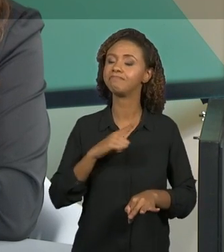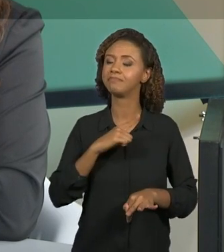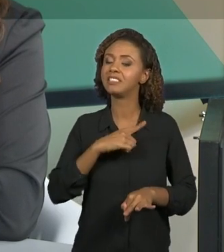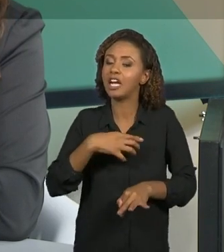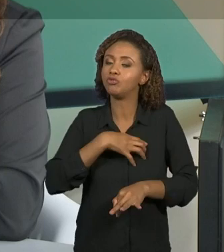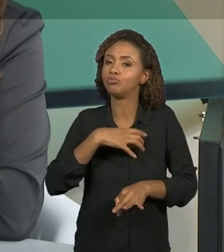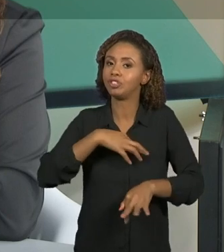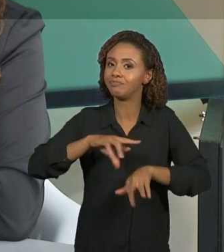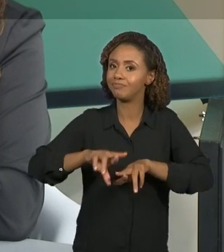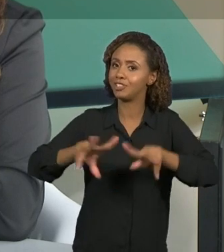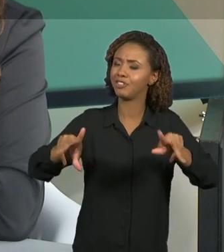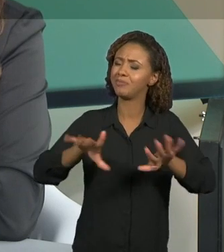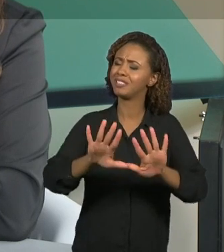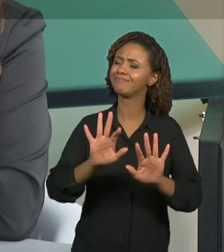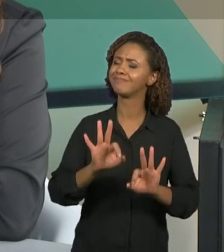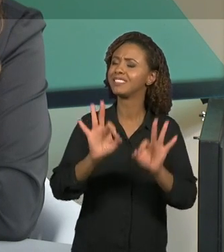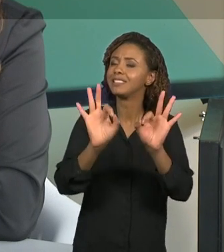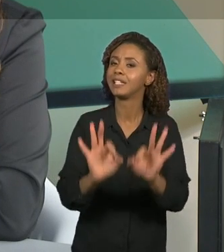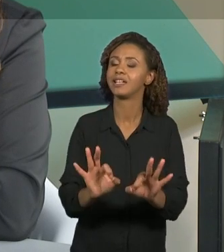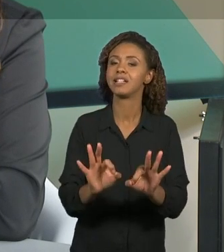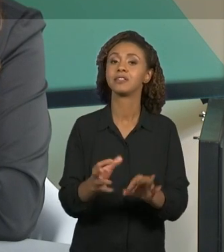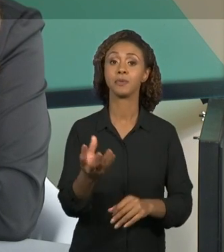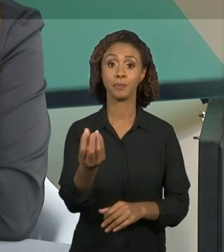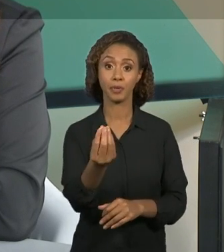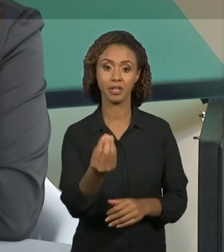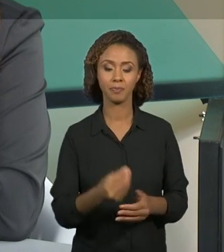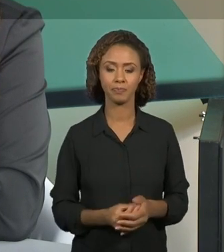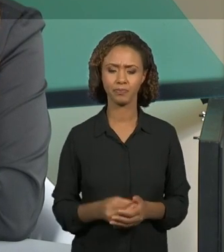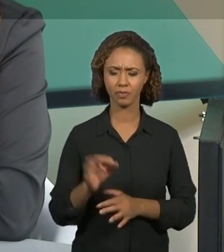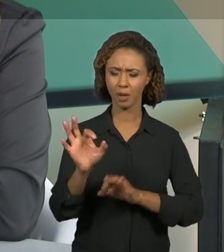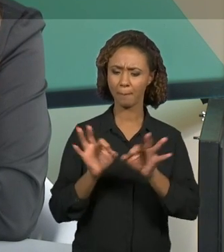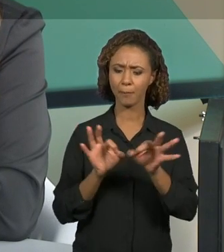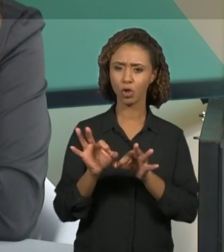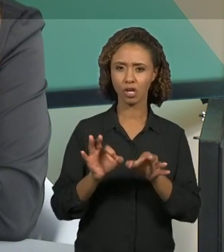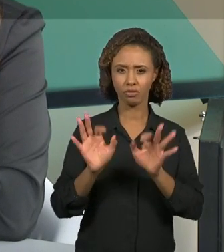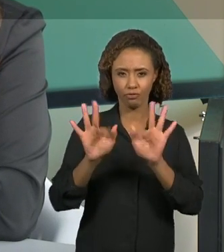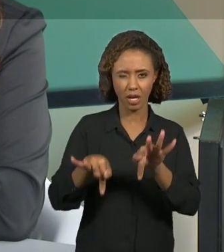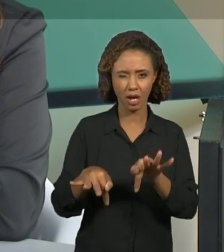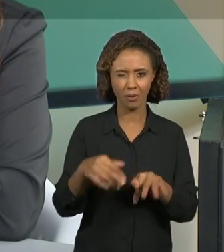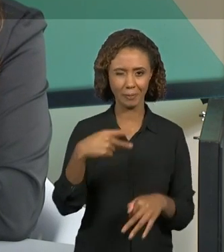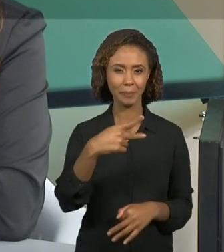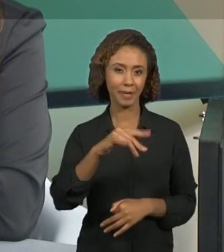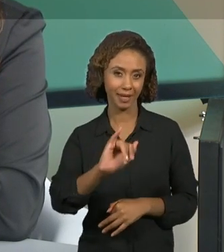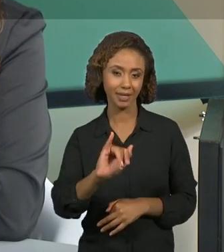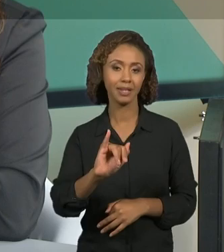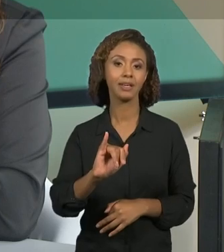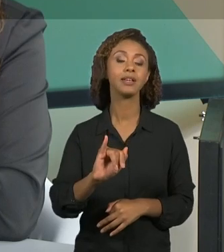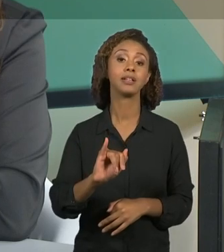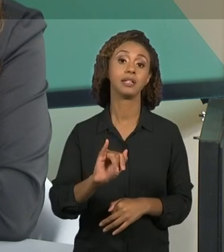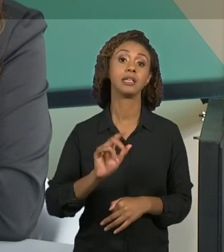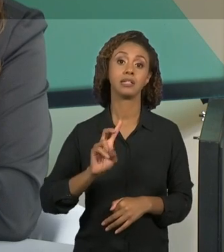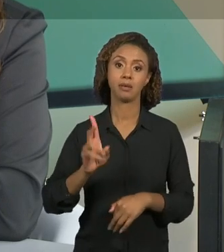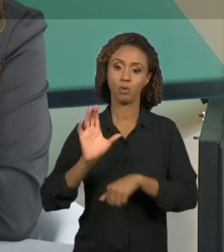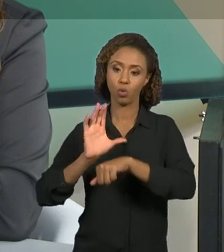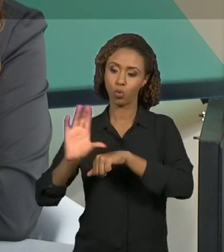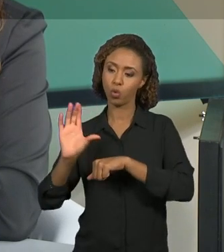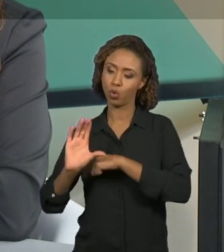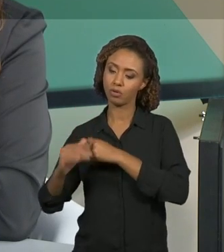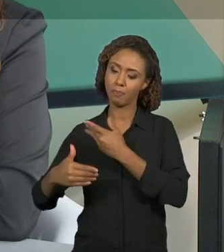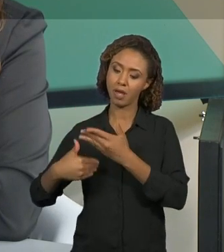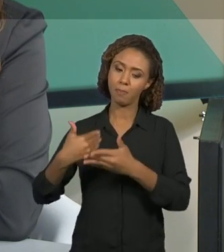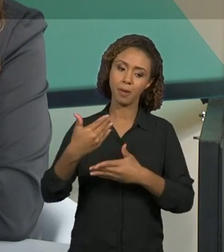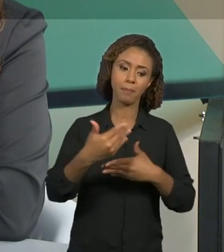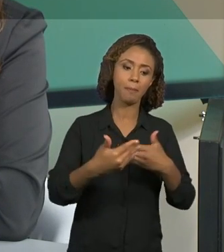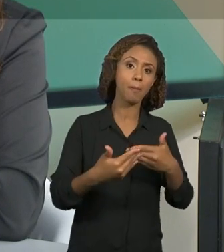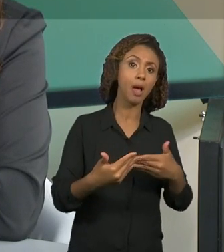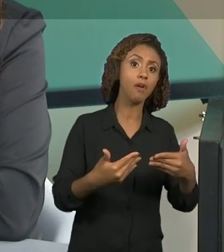diferenciada e tenha certeza e assim quando a gente fala do projeto final integrador a gente coloca ele mais para o final do curso porque